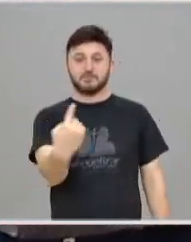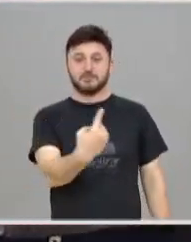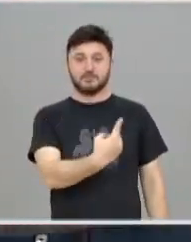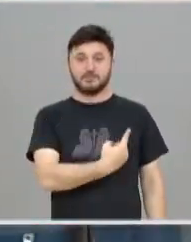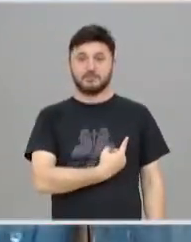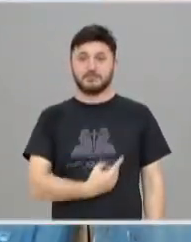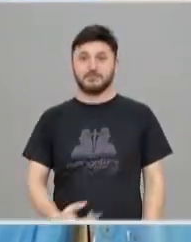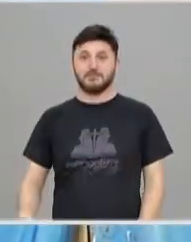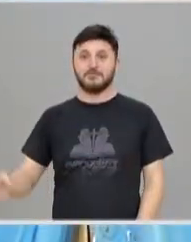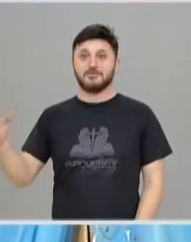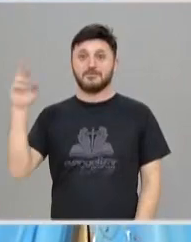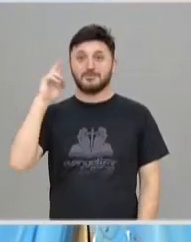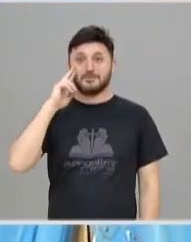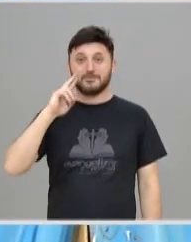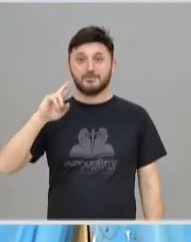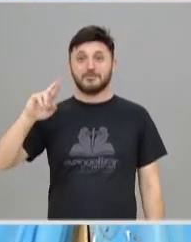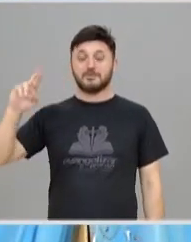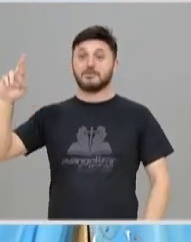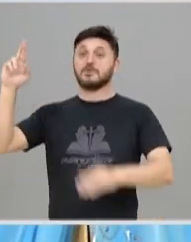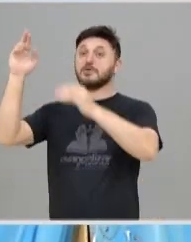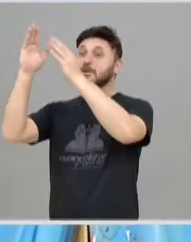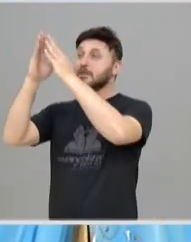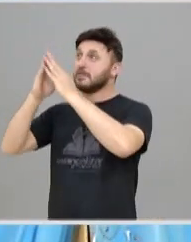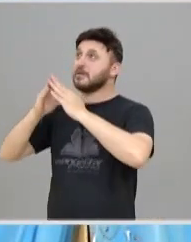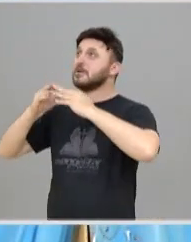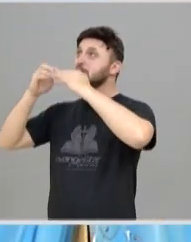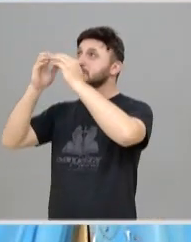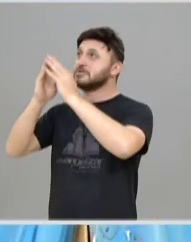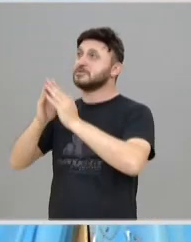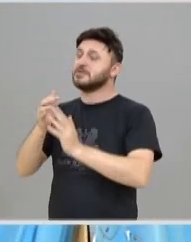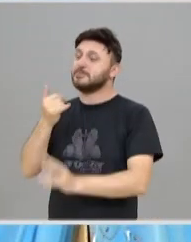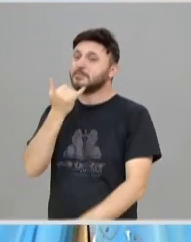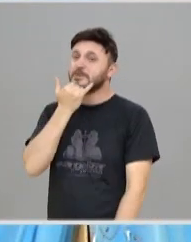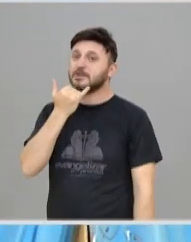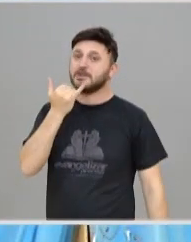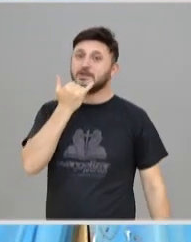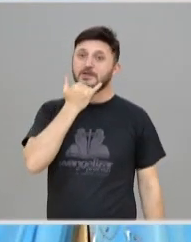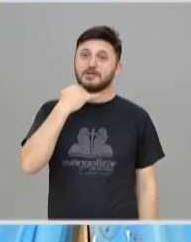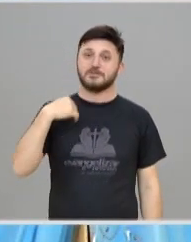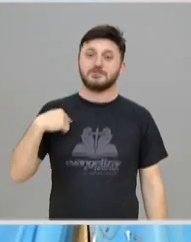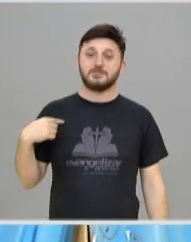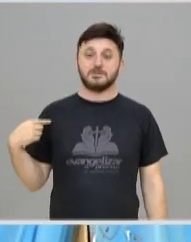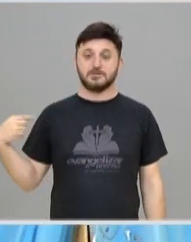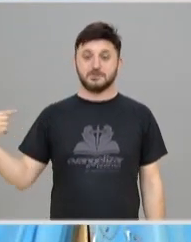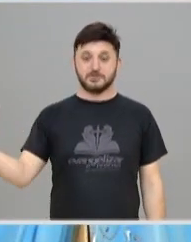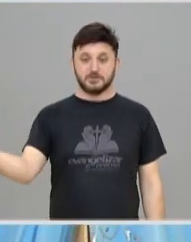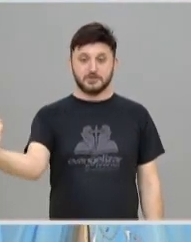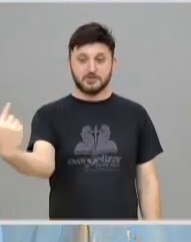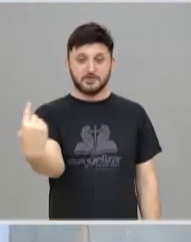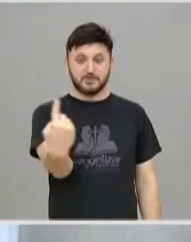nós. Senhor, tende piedade.